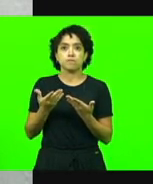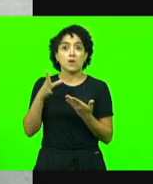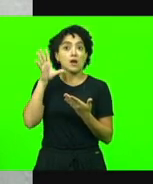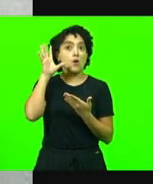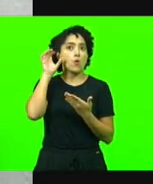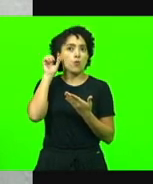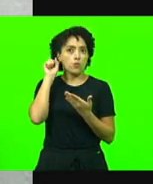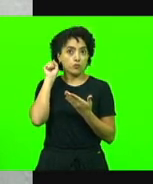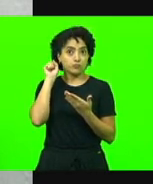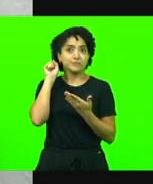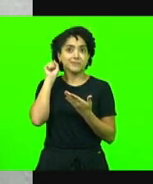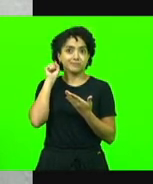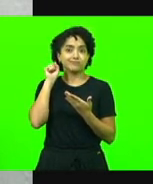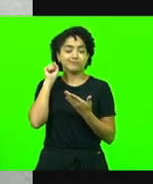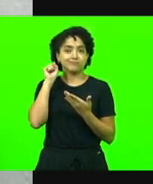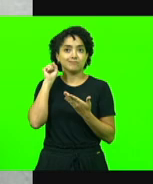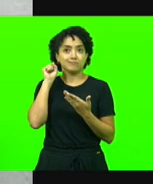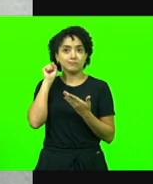audição.